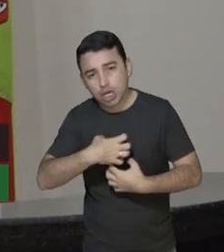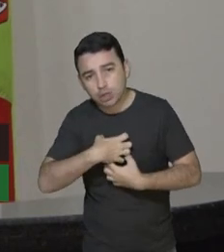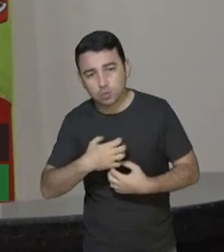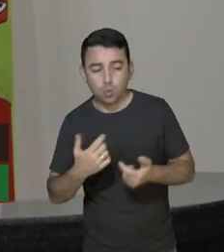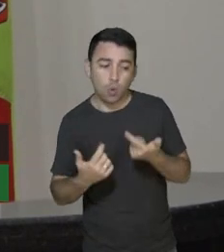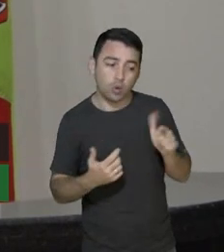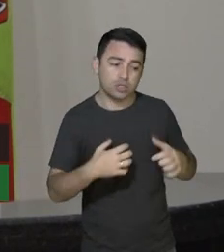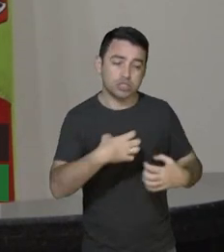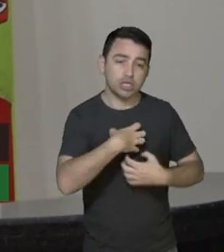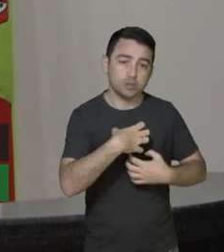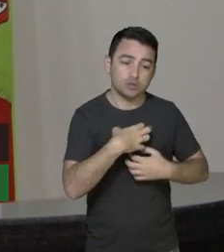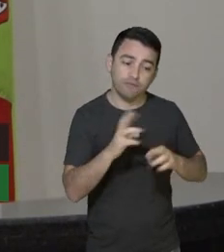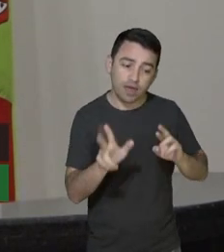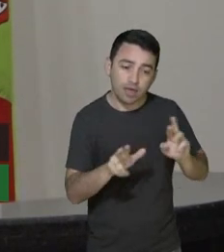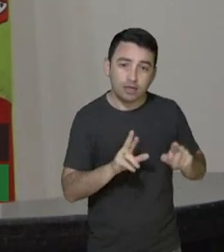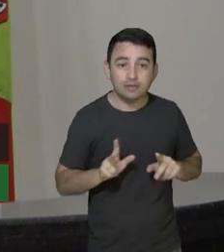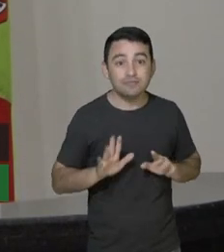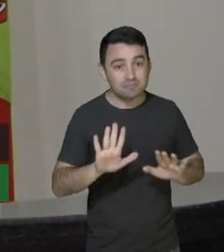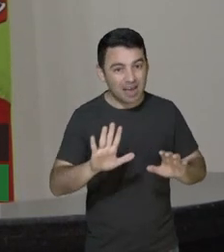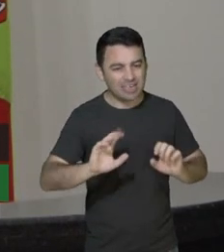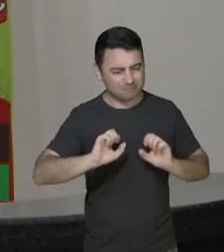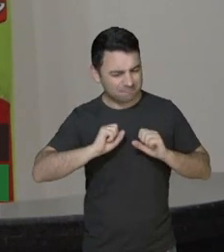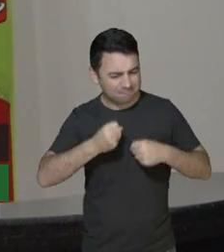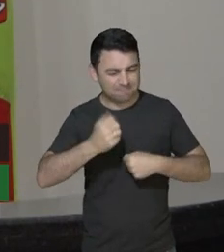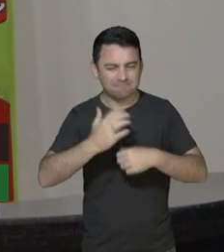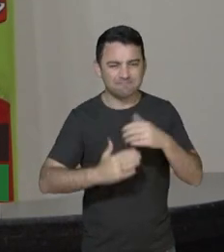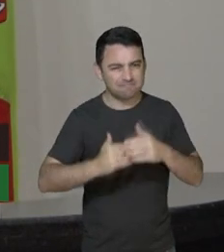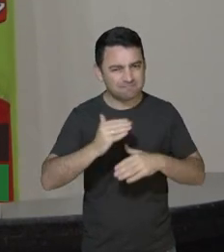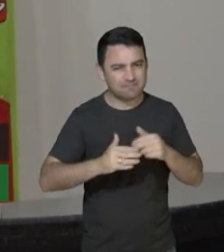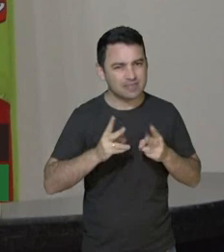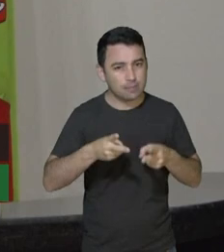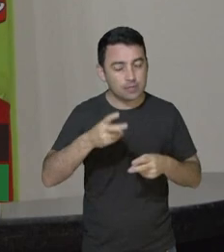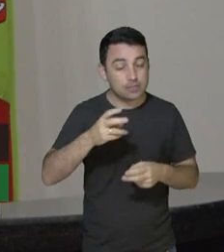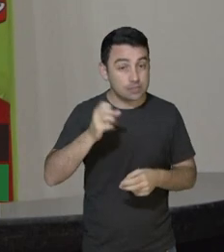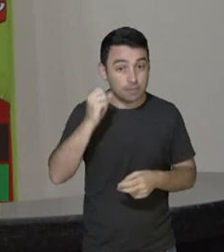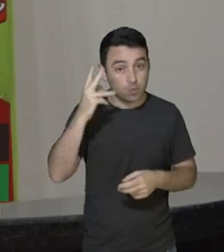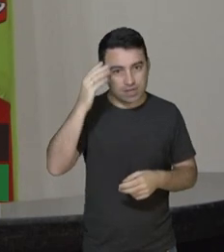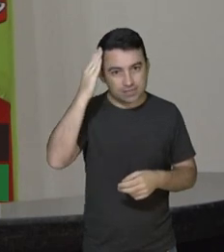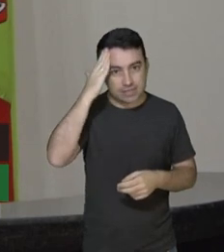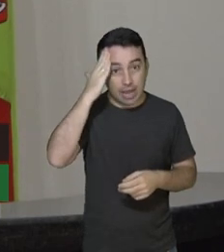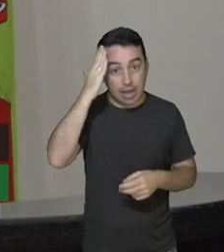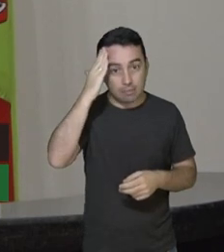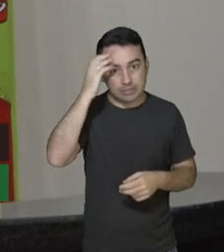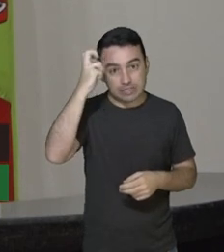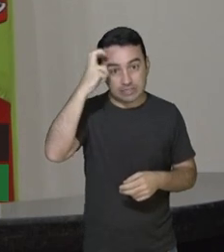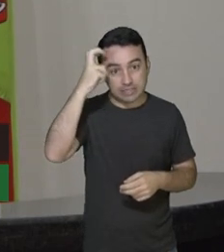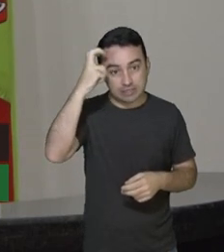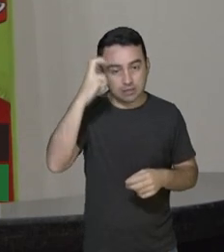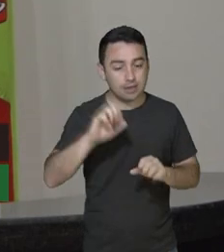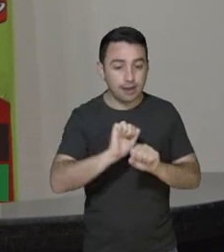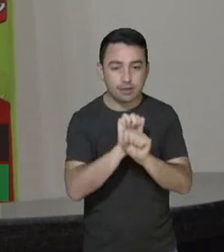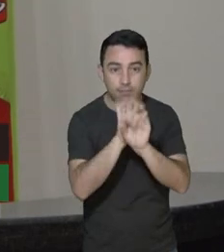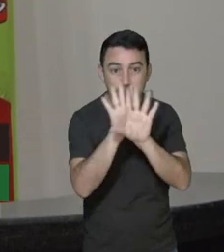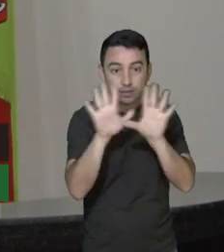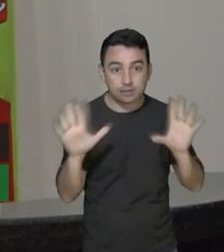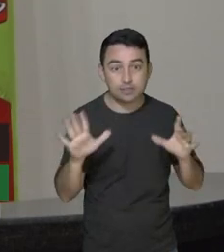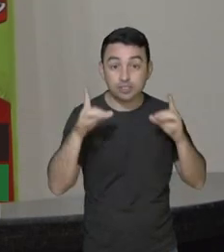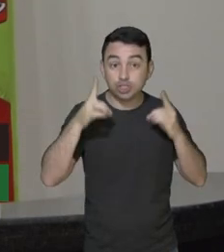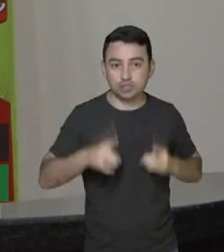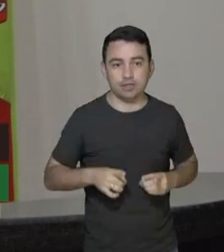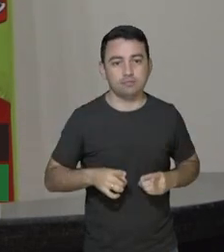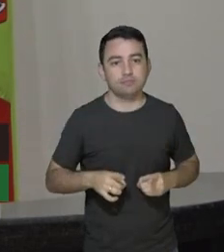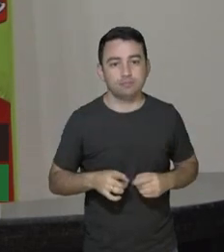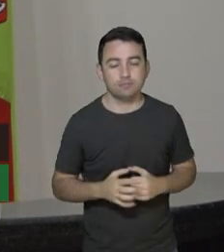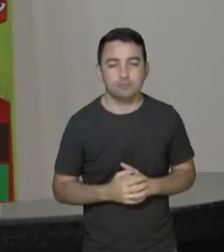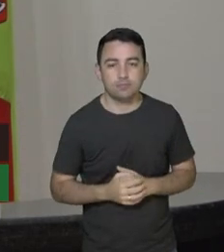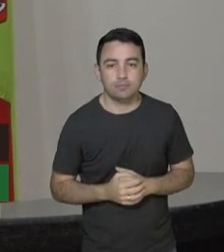nós atuamos com muita competência, sabedoria e, acima de tudo, transparência e dignidade.